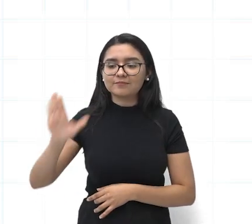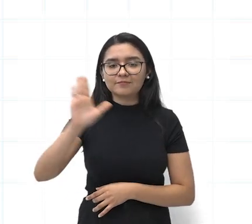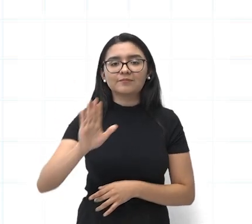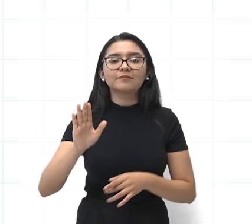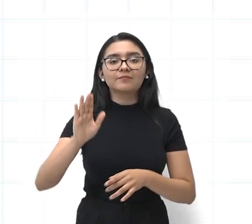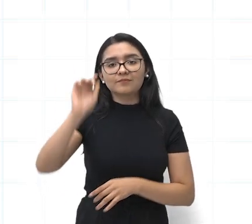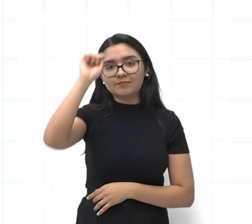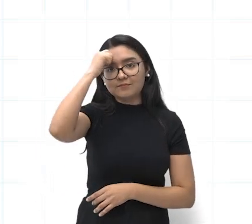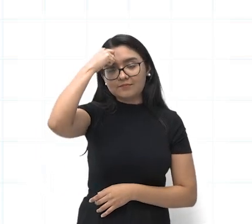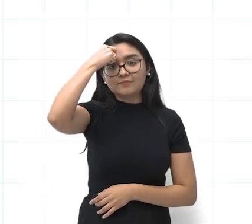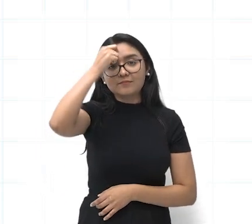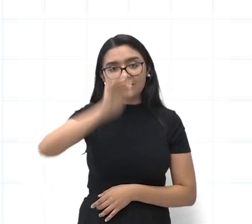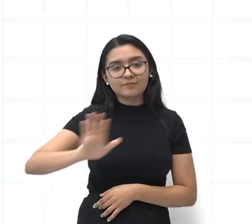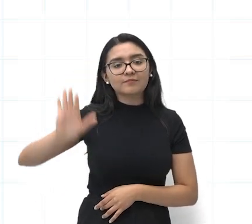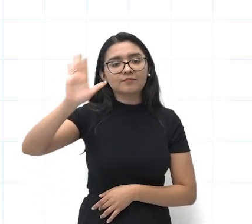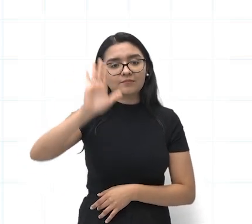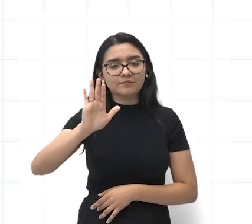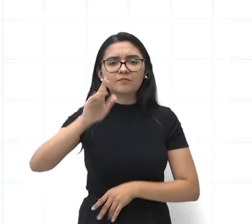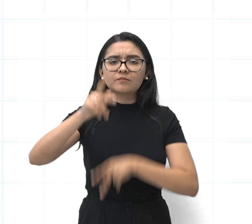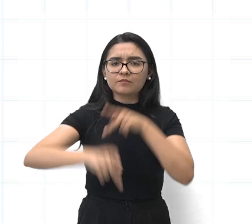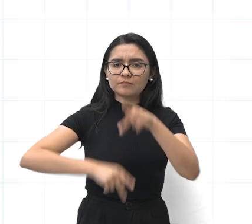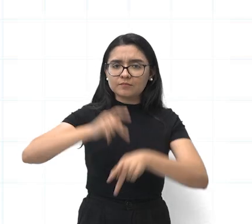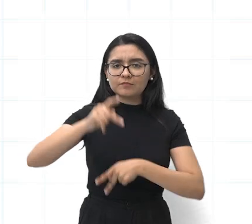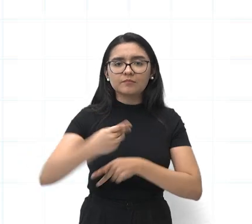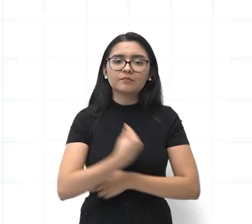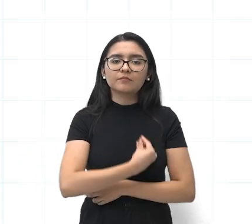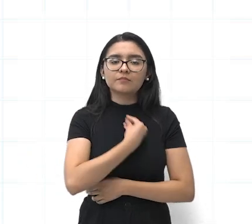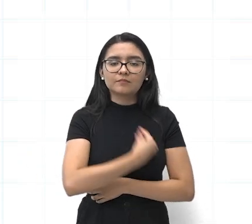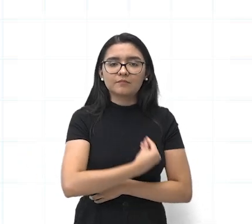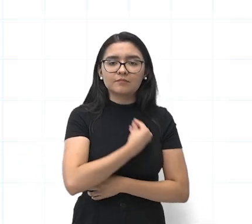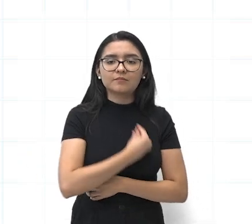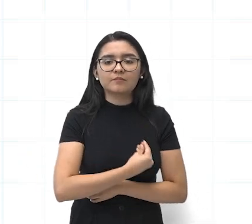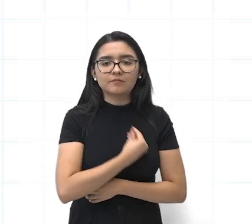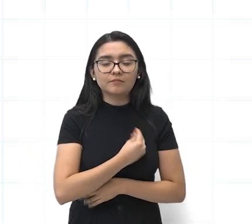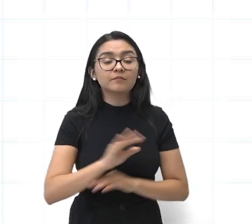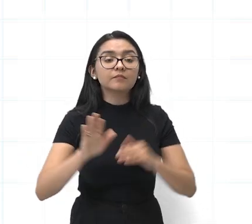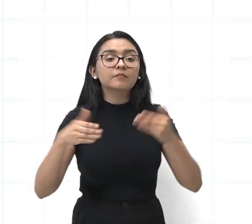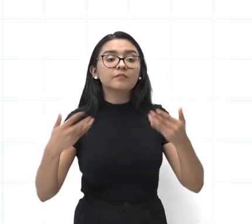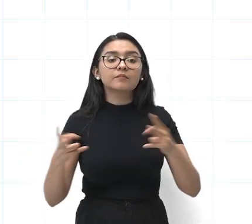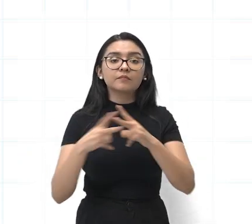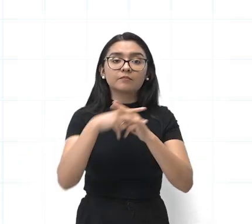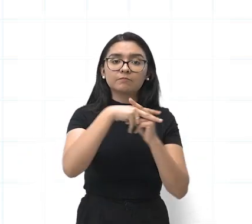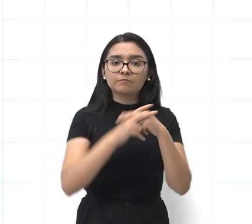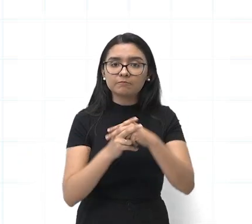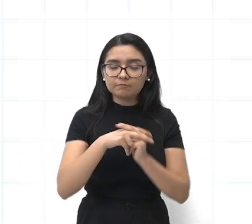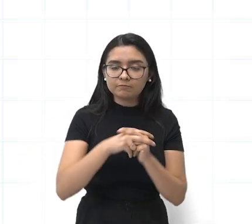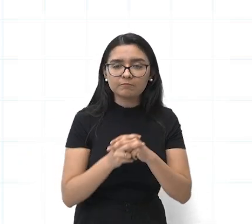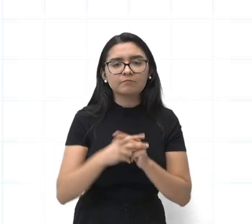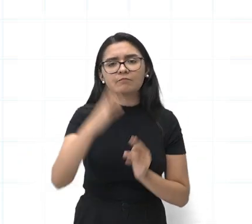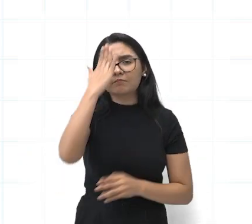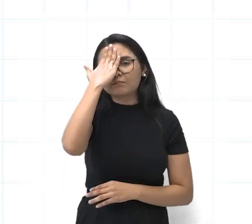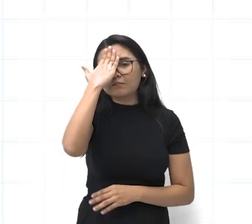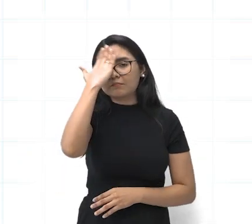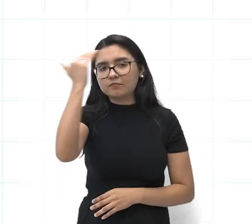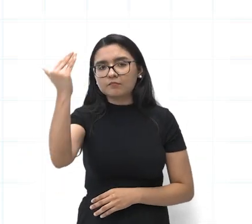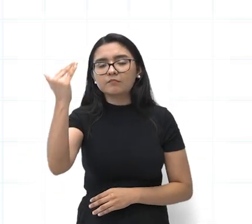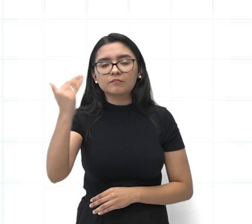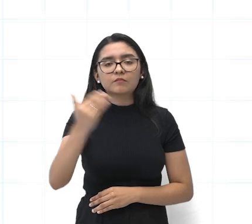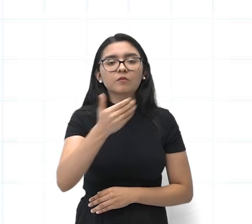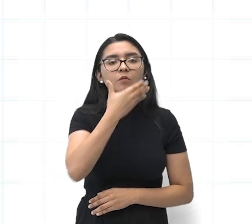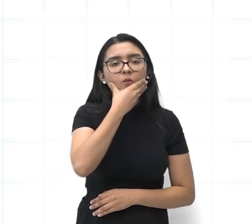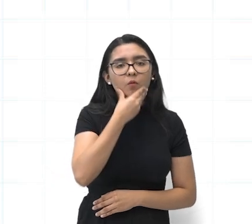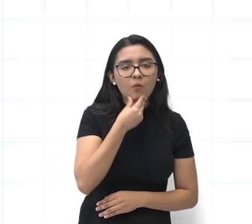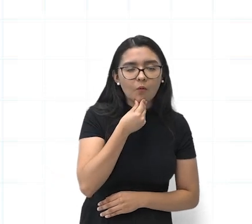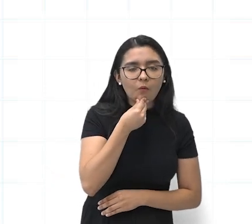africanas, através de seus povos que lá se encontravam. Essa luta ela é muito popular entre peões